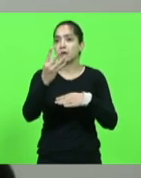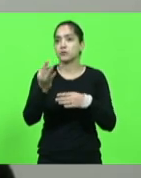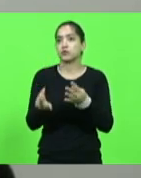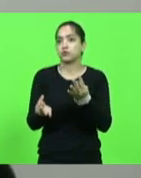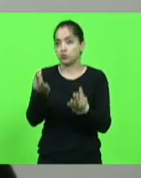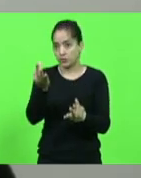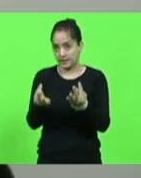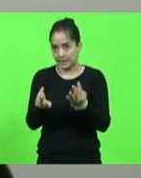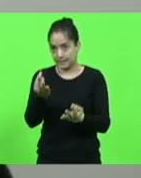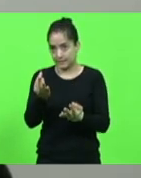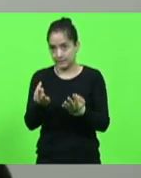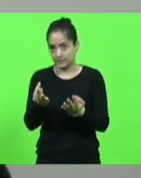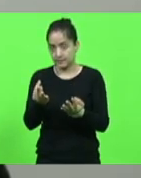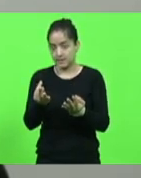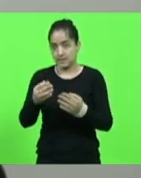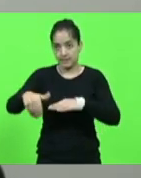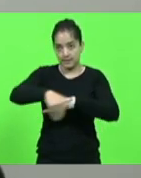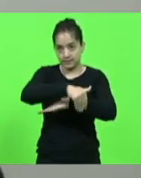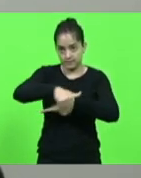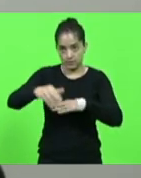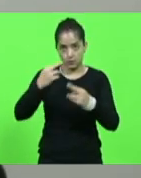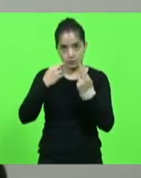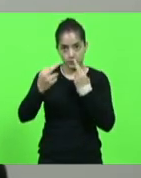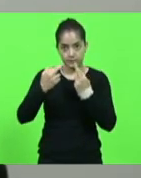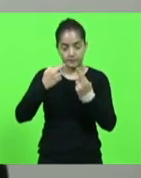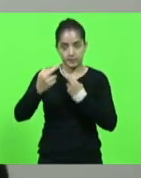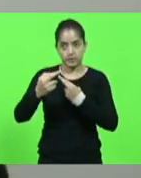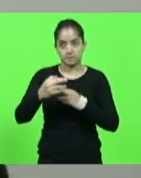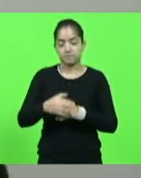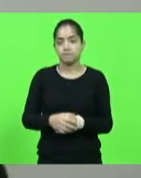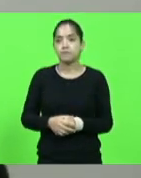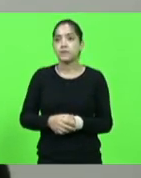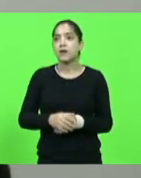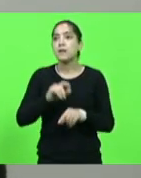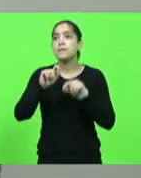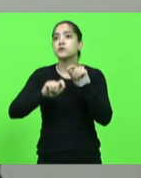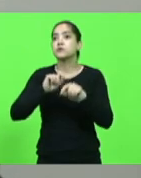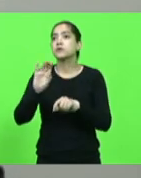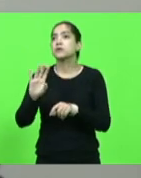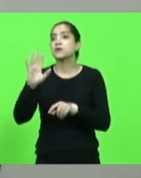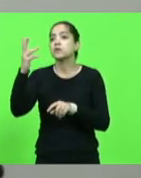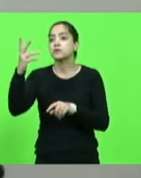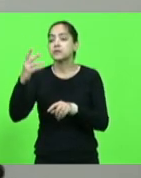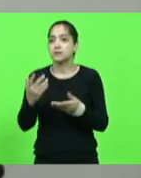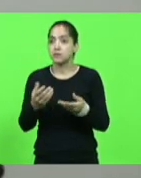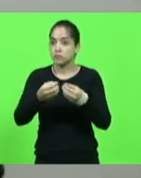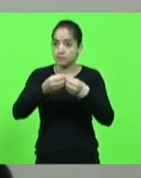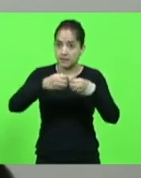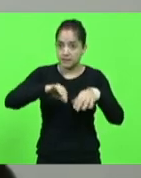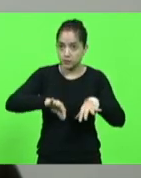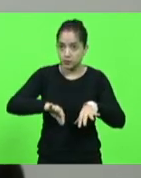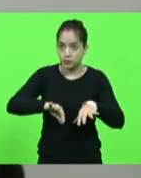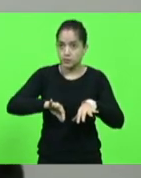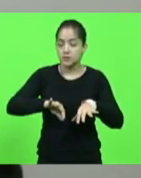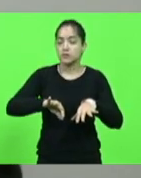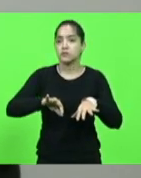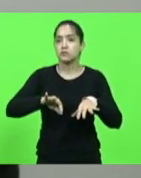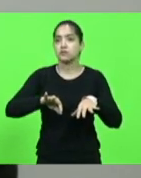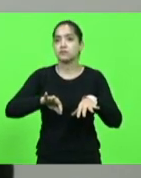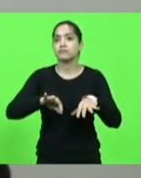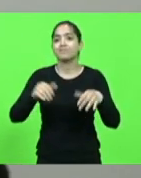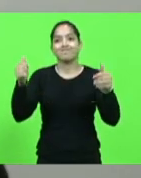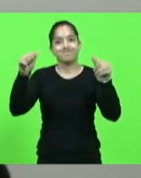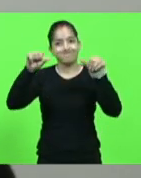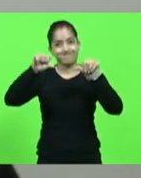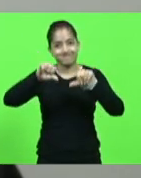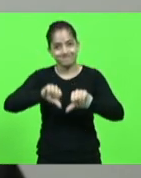nessa rodovia municipal. E o que está acontecendo? Um prejuízo estratosférico. O